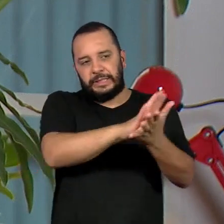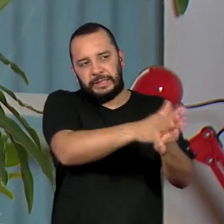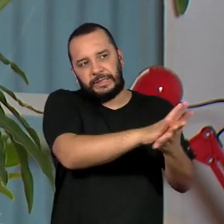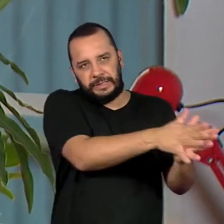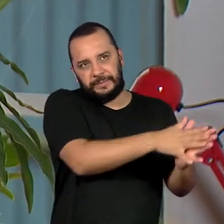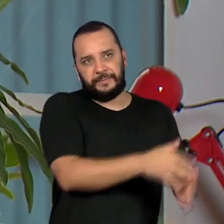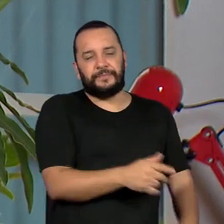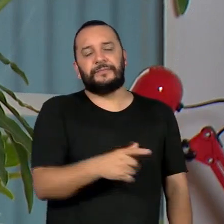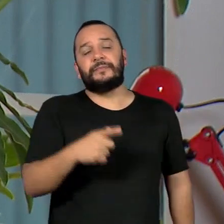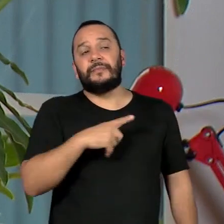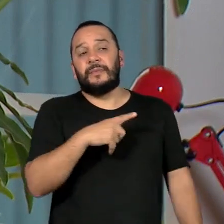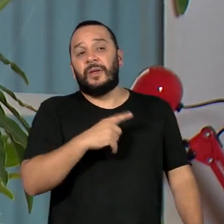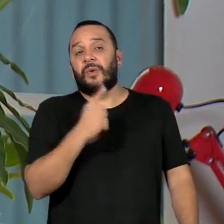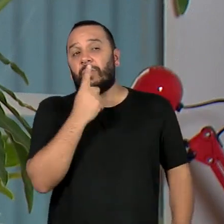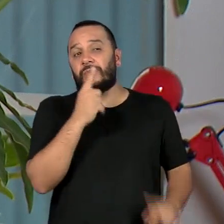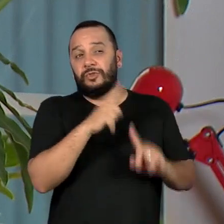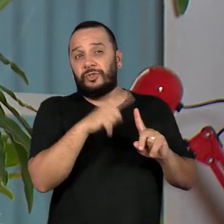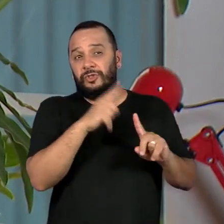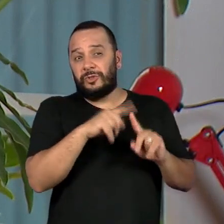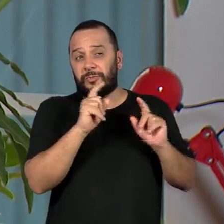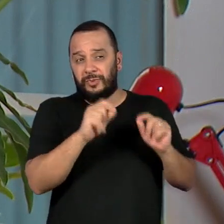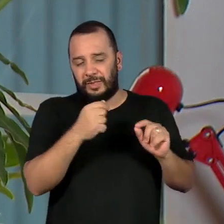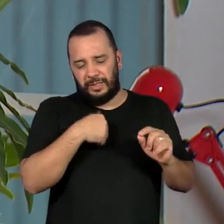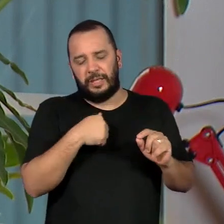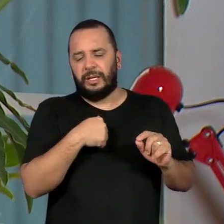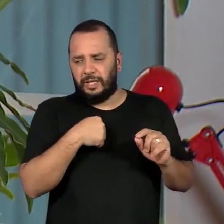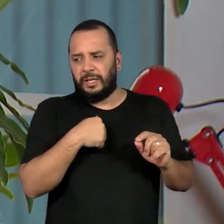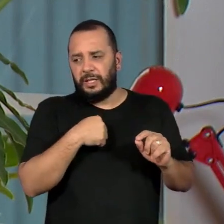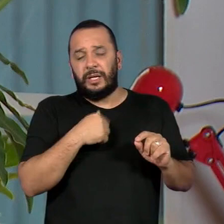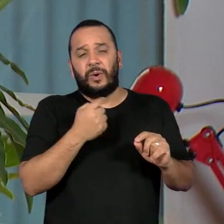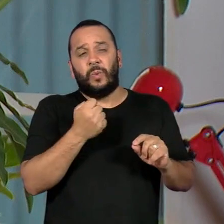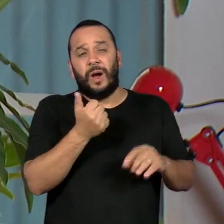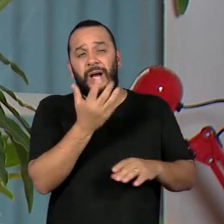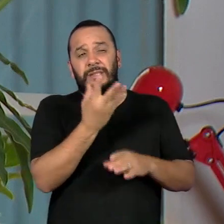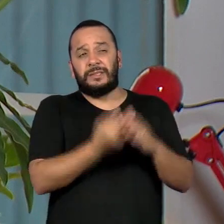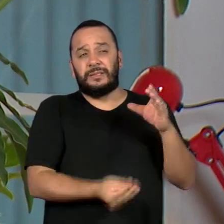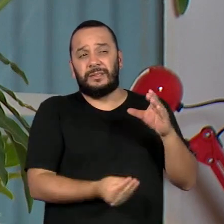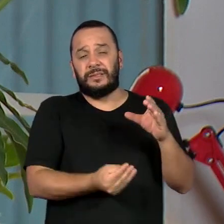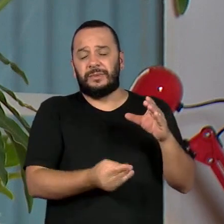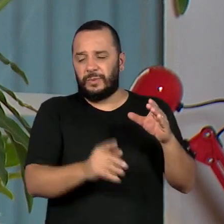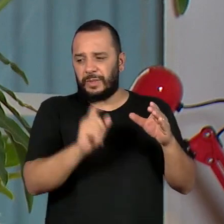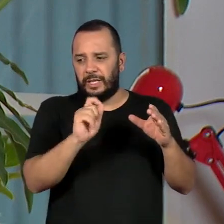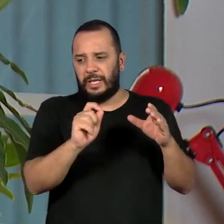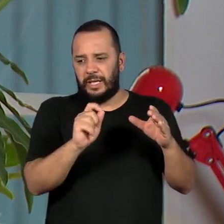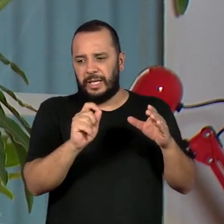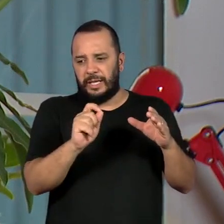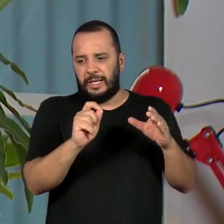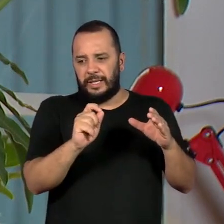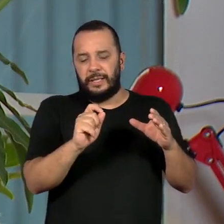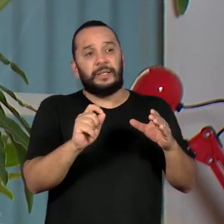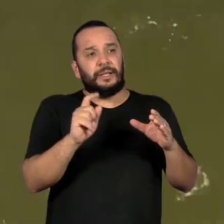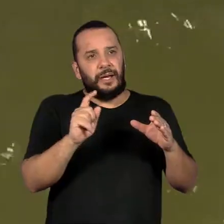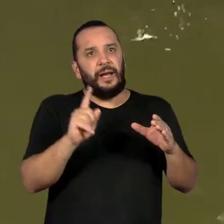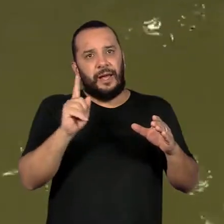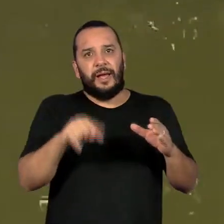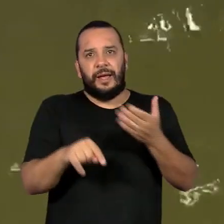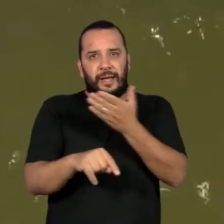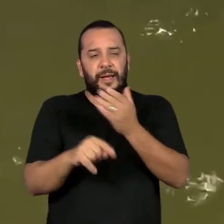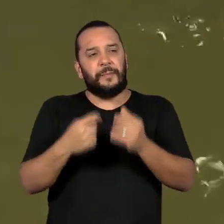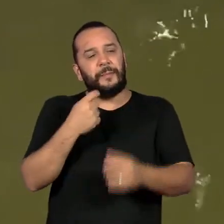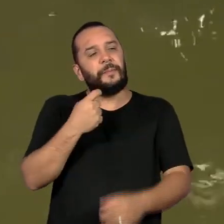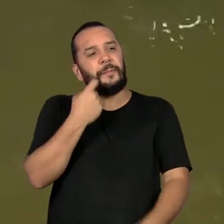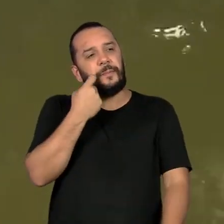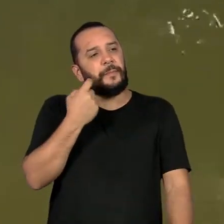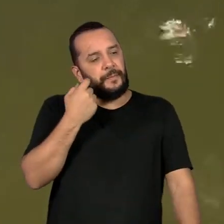entrou num grau de ameaça grande, né, e tem aumentado, são as espécies da água doce. Então,